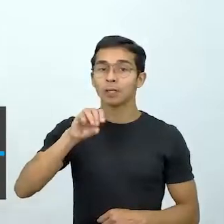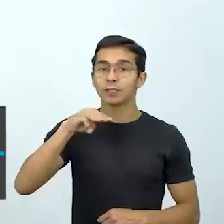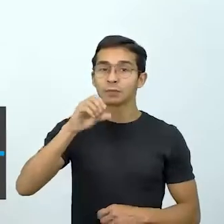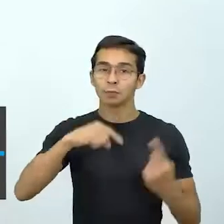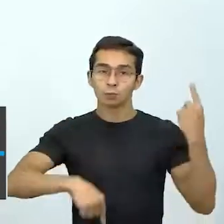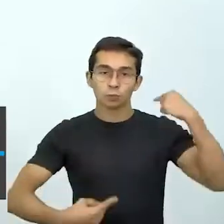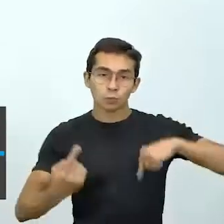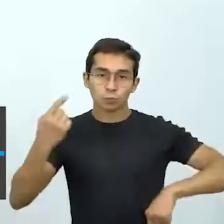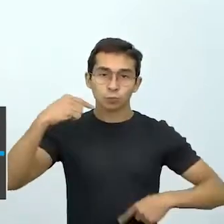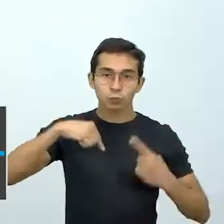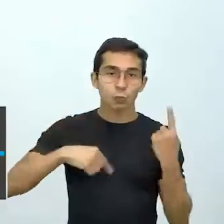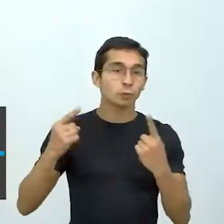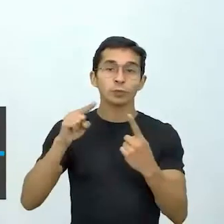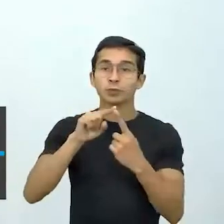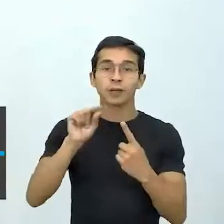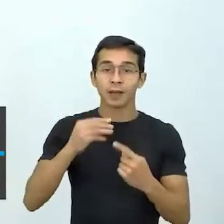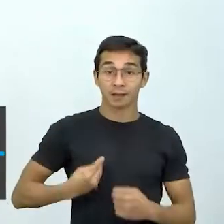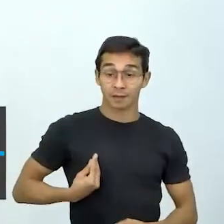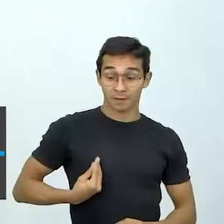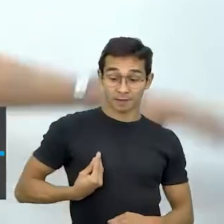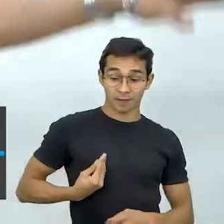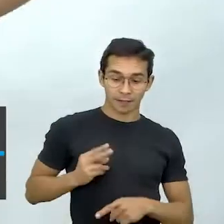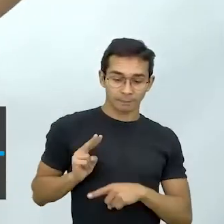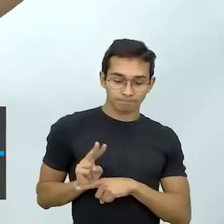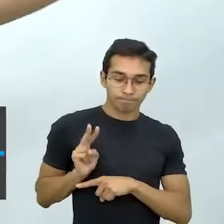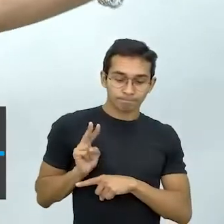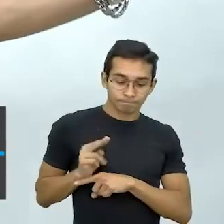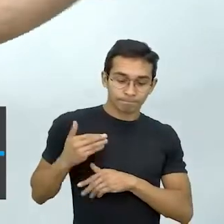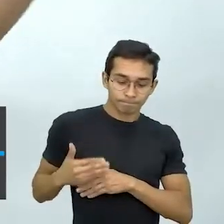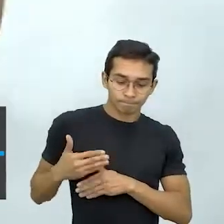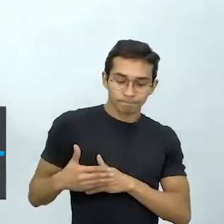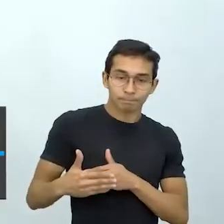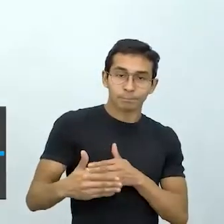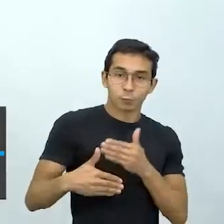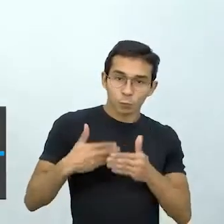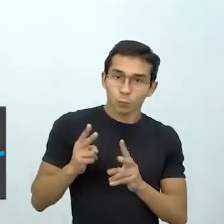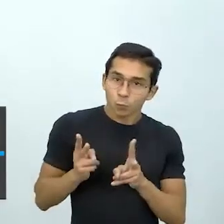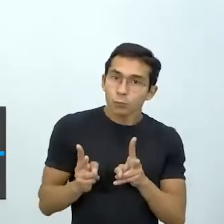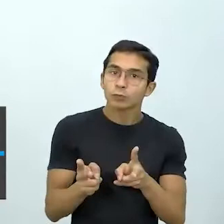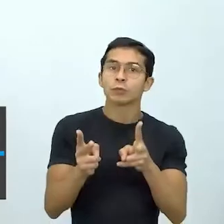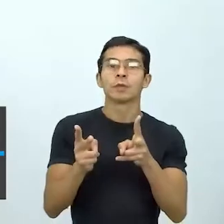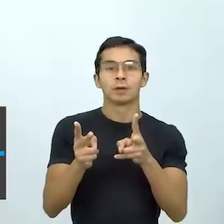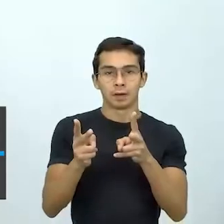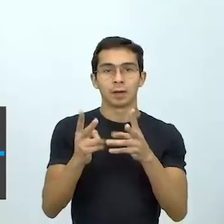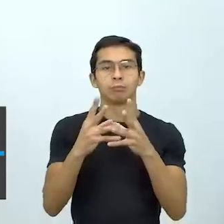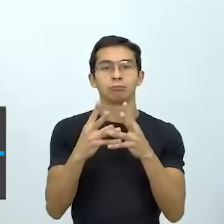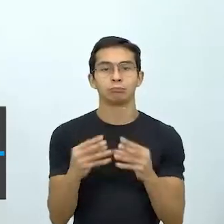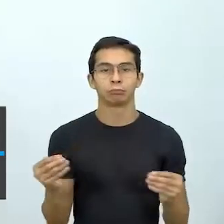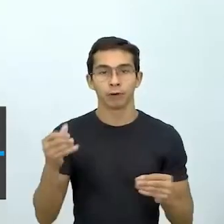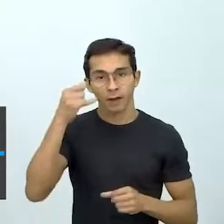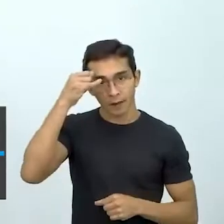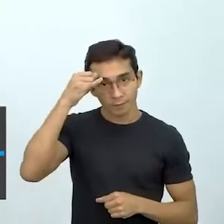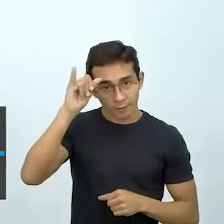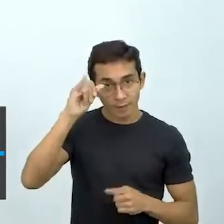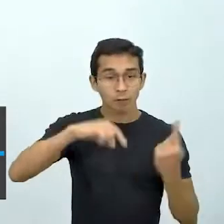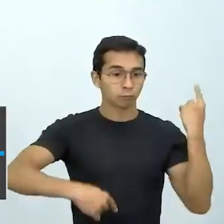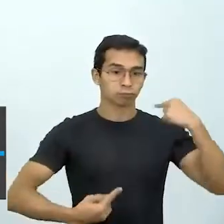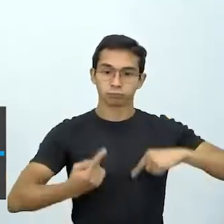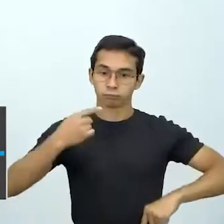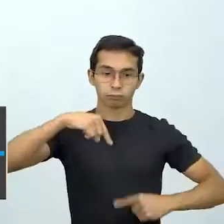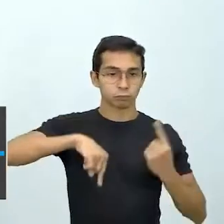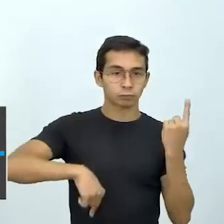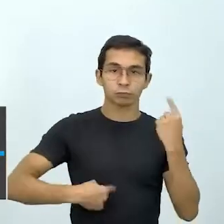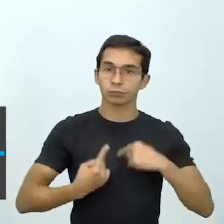a manutenção da vida dos seres vivos. Tá? Então, as reações bioquímicas estão ligadas ao metabolismo, que é o processo onde há a